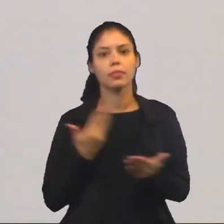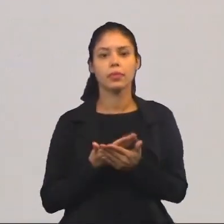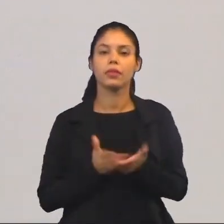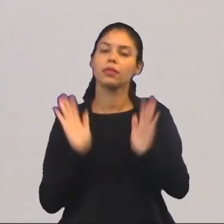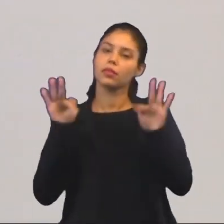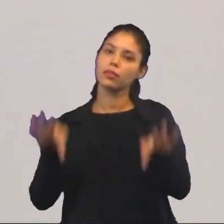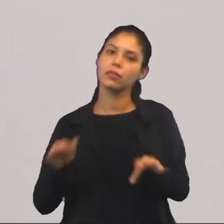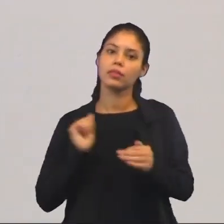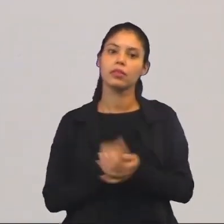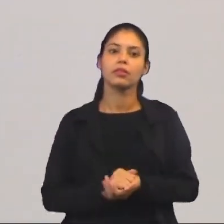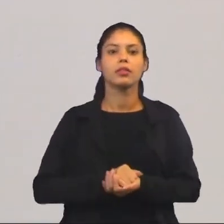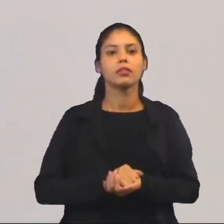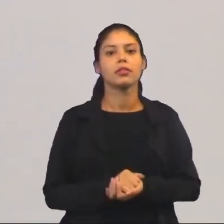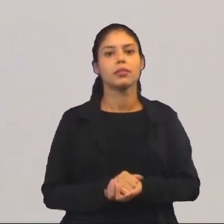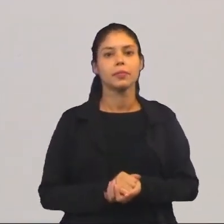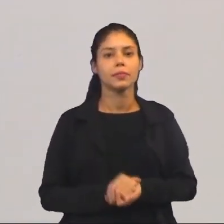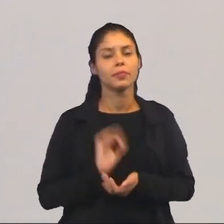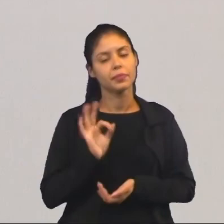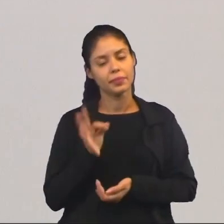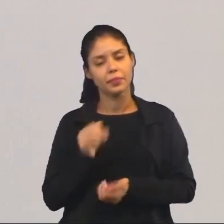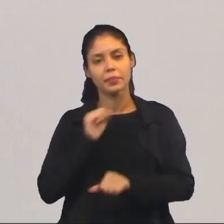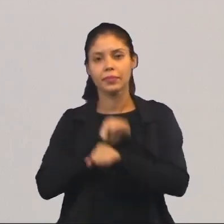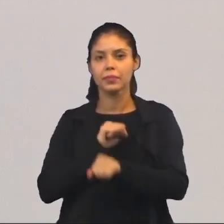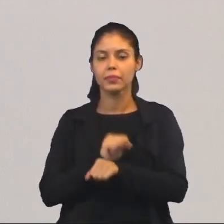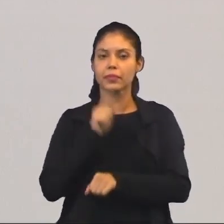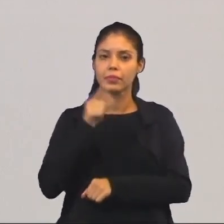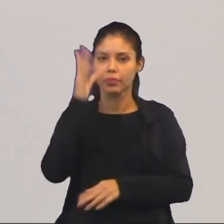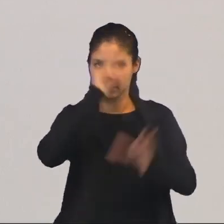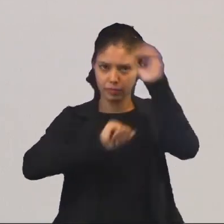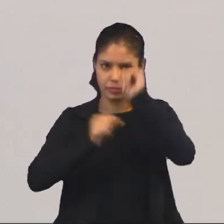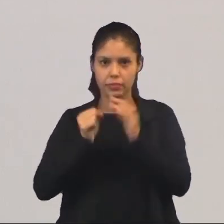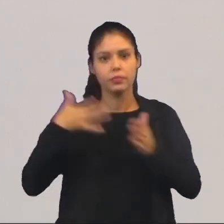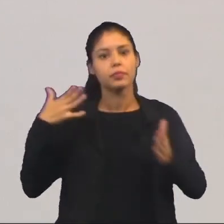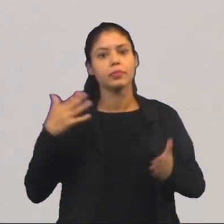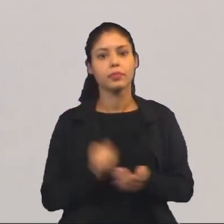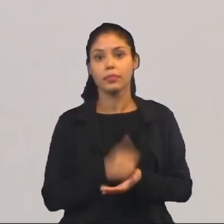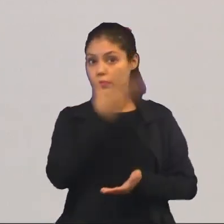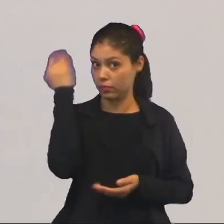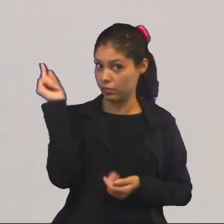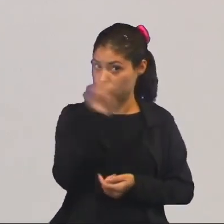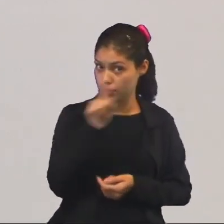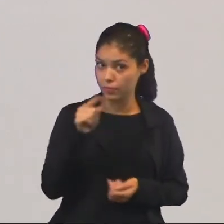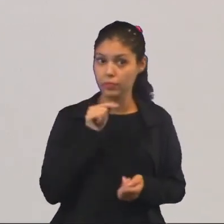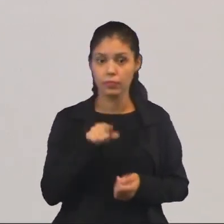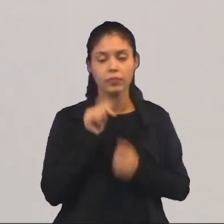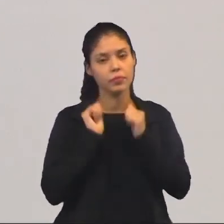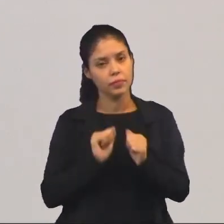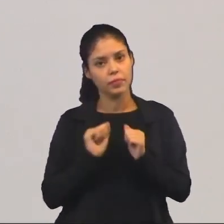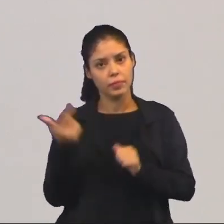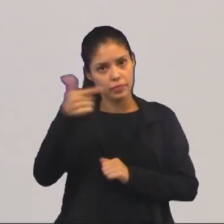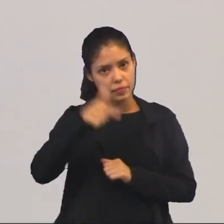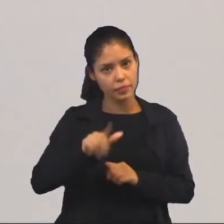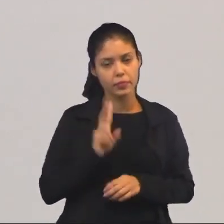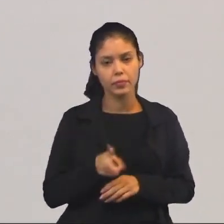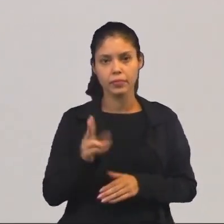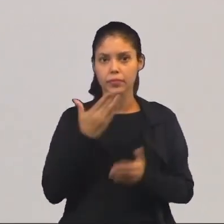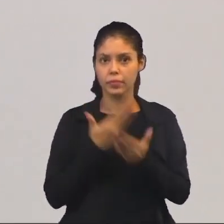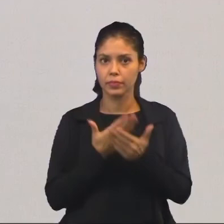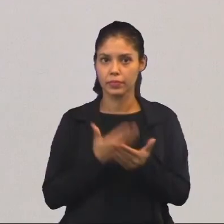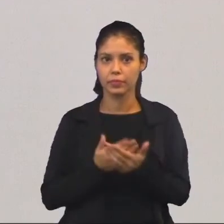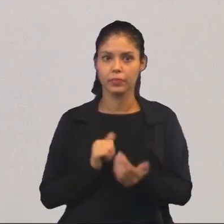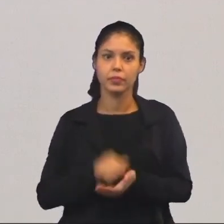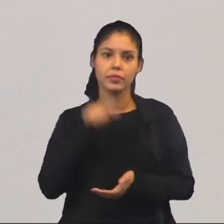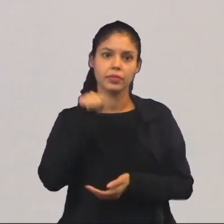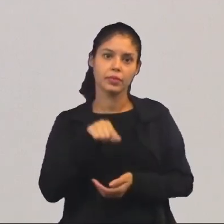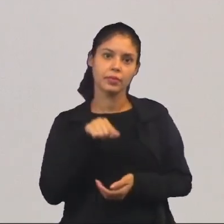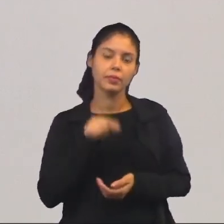a nossa aula está chegando ao fim, tá certo? Eu espero que você tenha aprendido bastante e não se esqueça que você pode e deve continuar estudando.